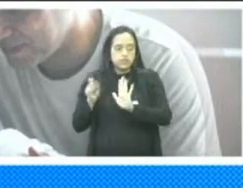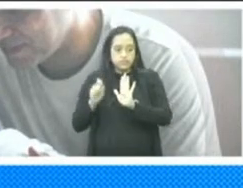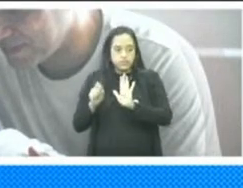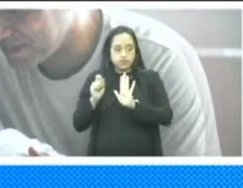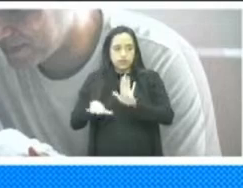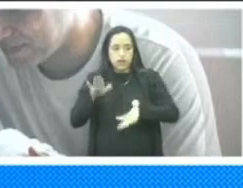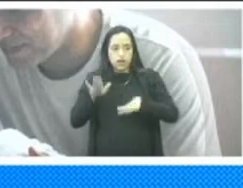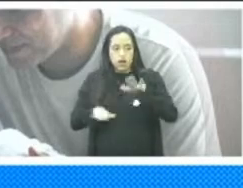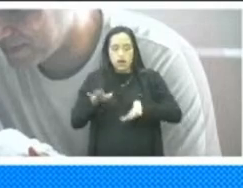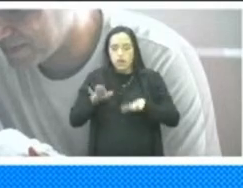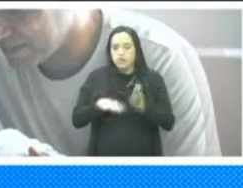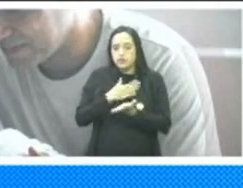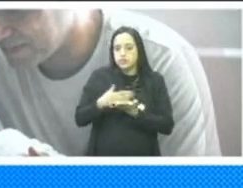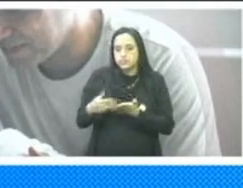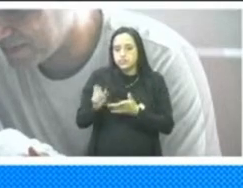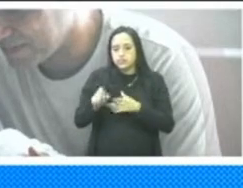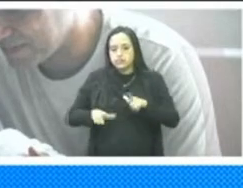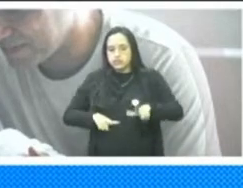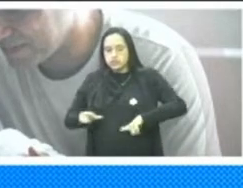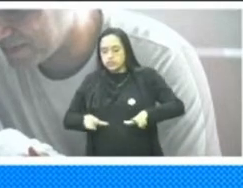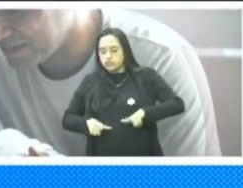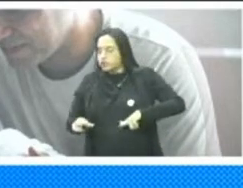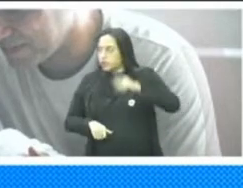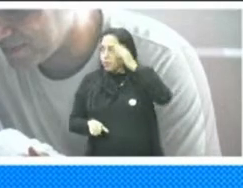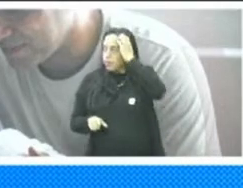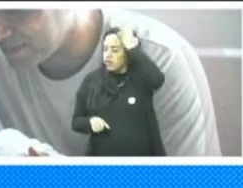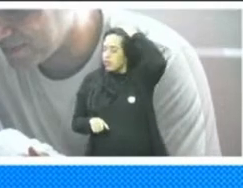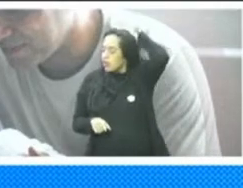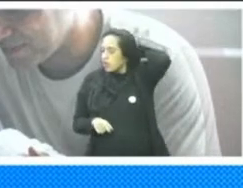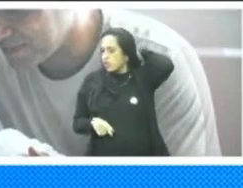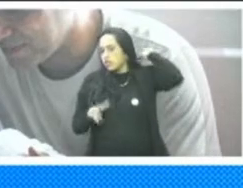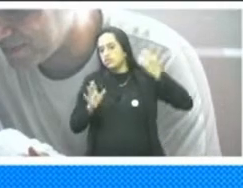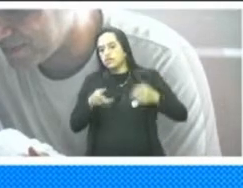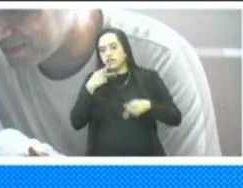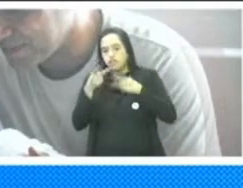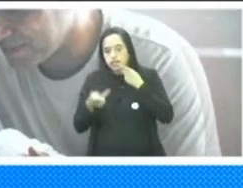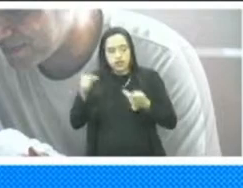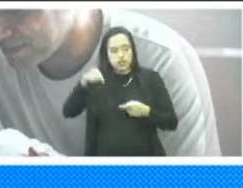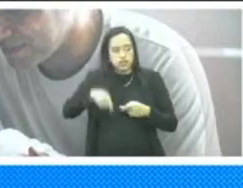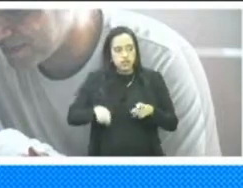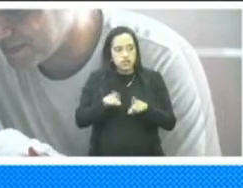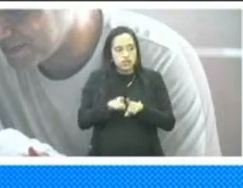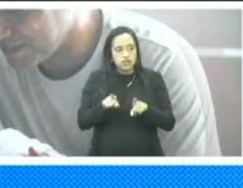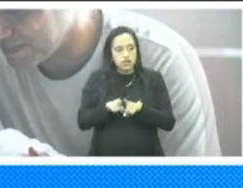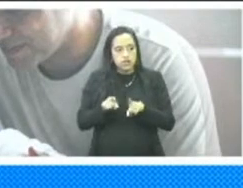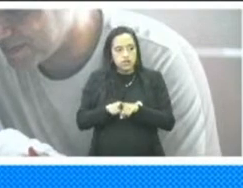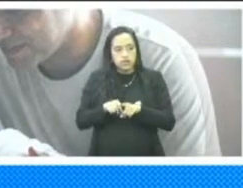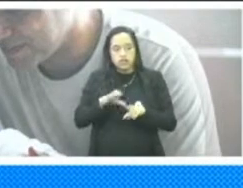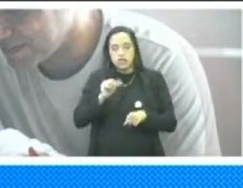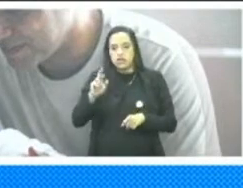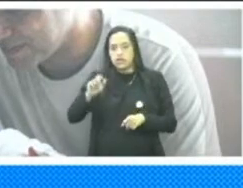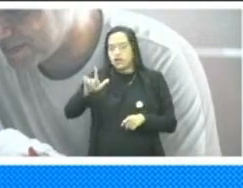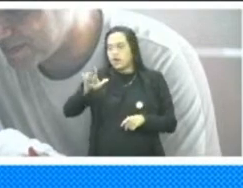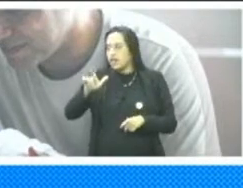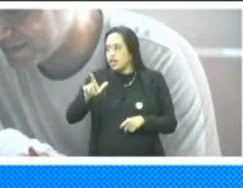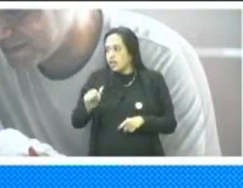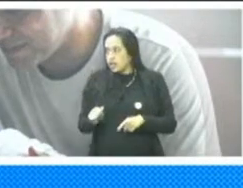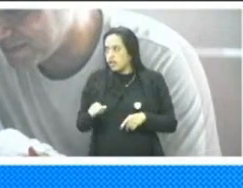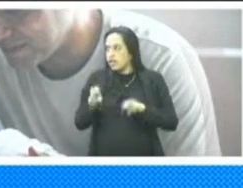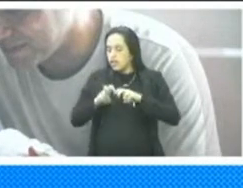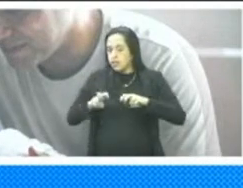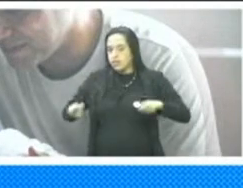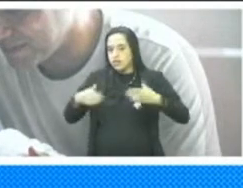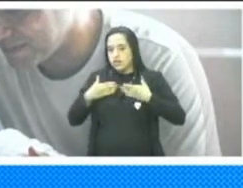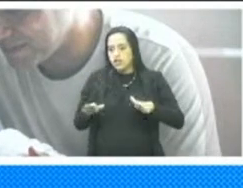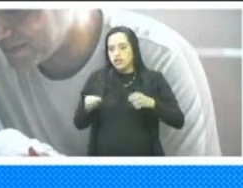de algumas iniciativas, né? Então, já foi citado aqui também pela Carla na mesa de abertura,